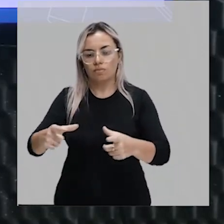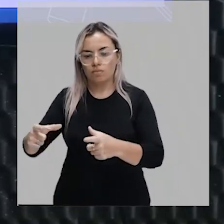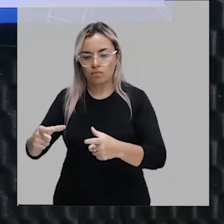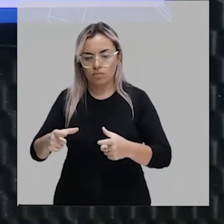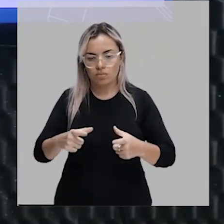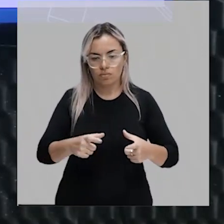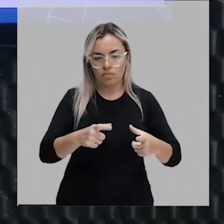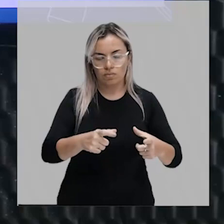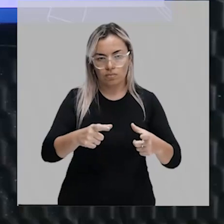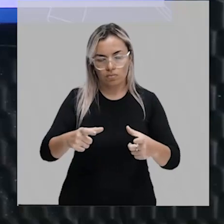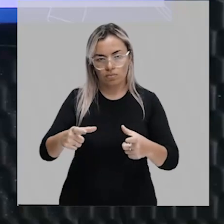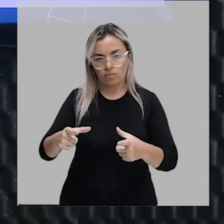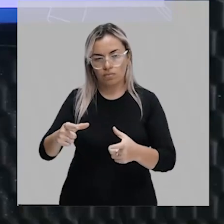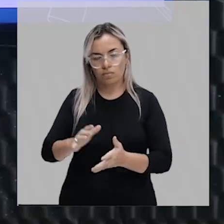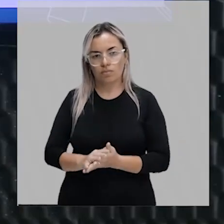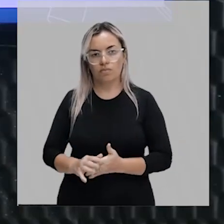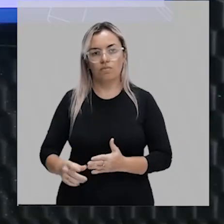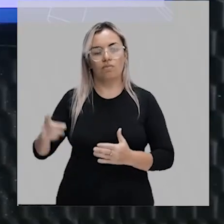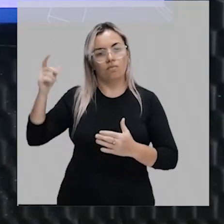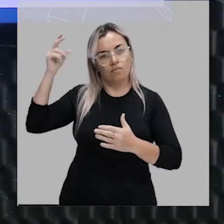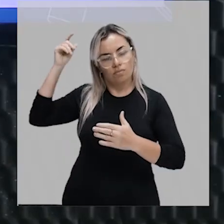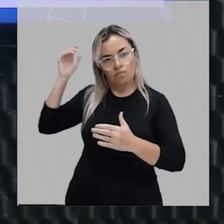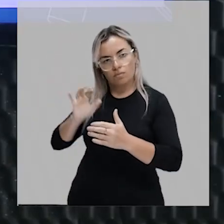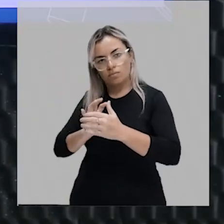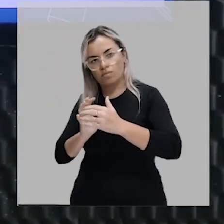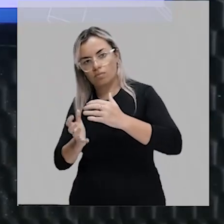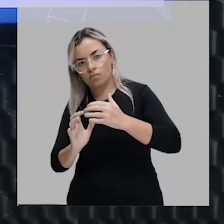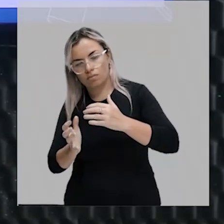chamada Antiguidade Oriental, como é o caso do Egito e